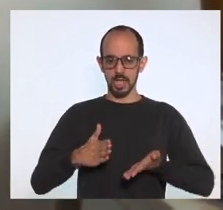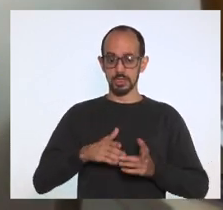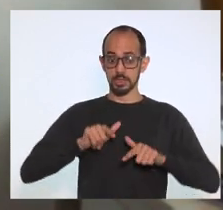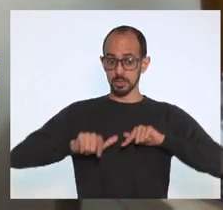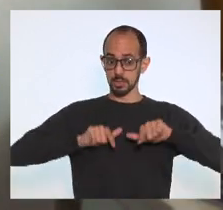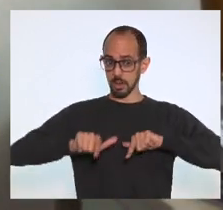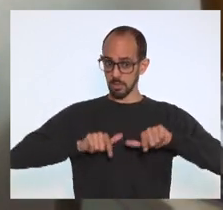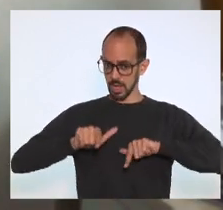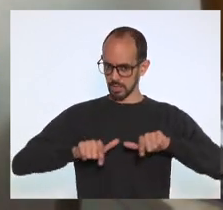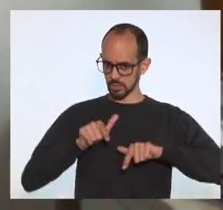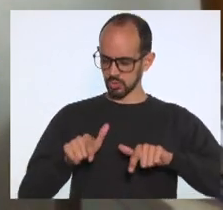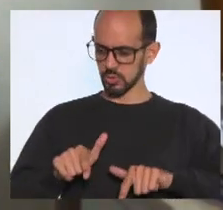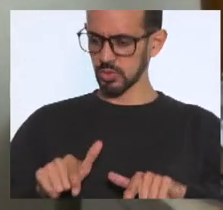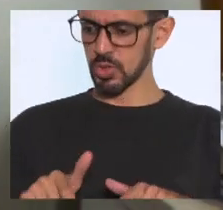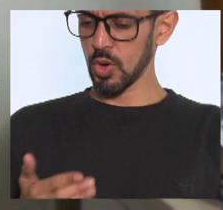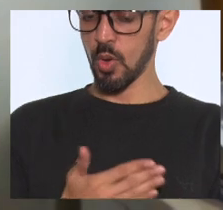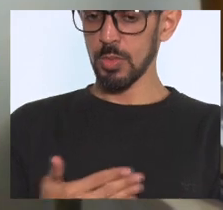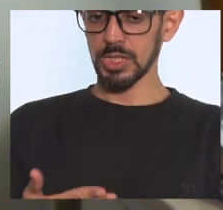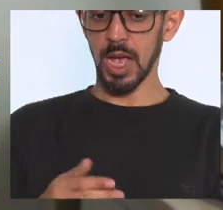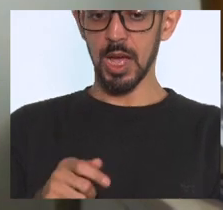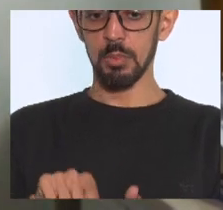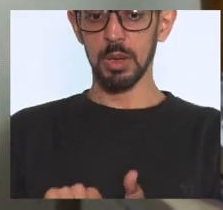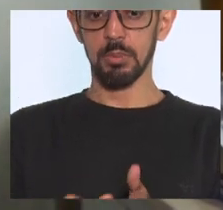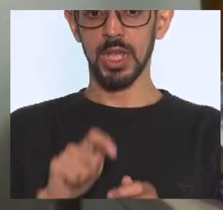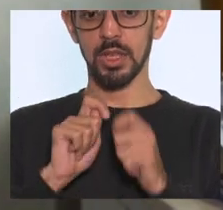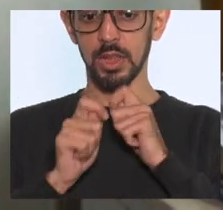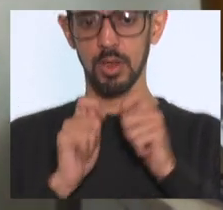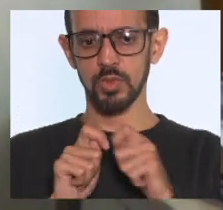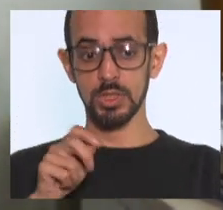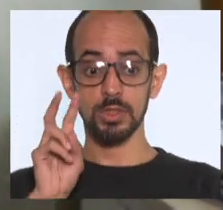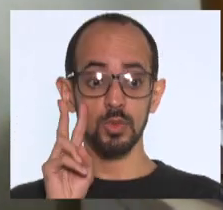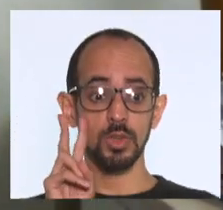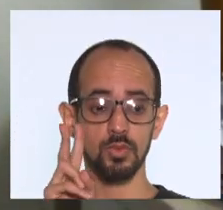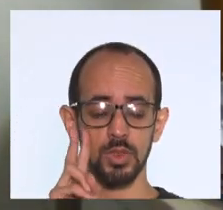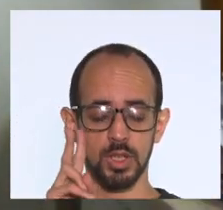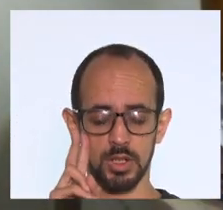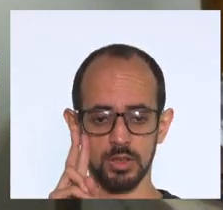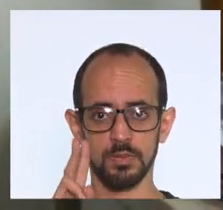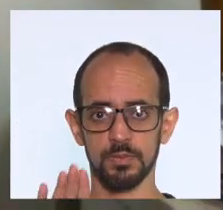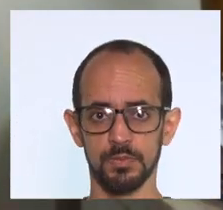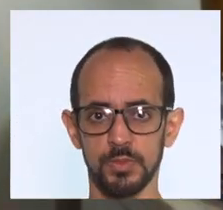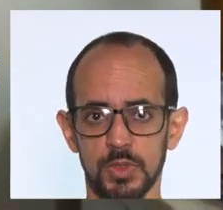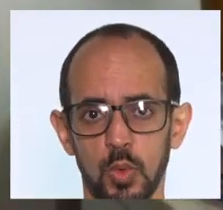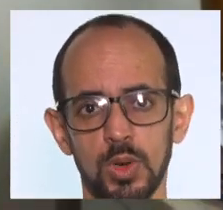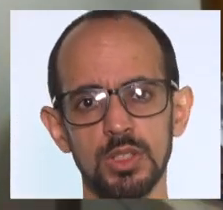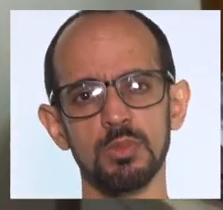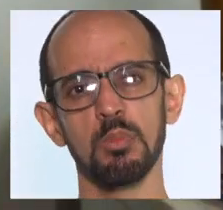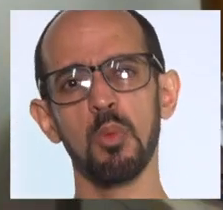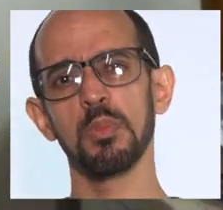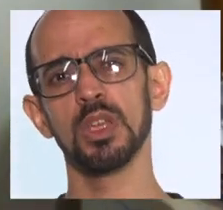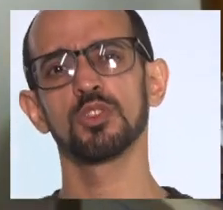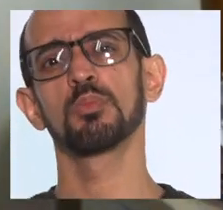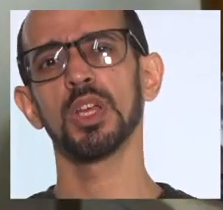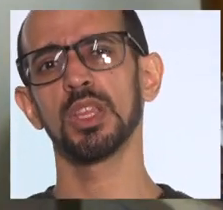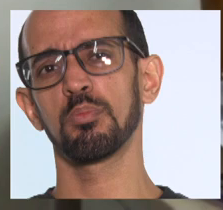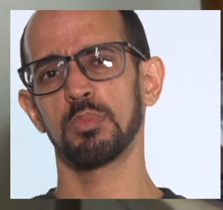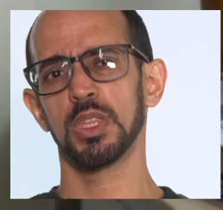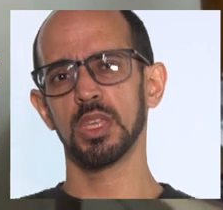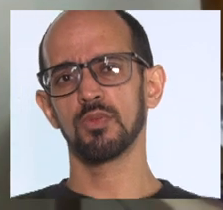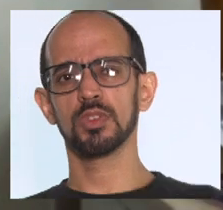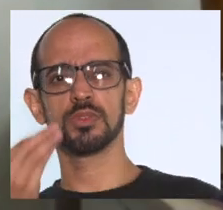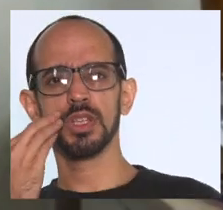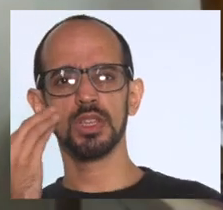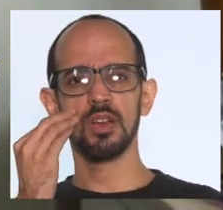a primeira oitiva da ANP na segunda-feira. E, nesse período de pandemia, vamos tentar fazer